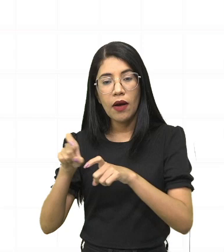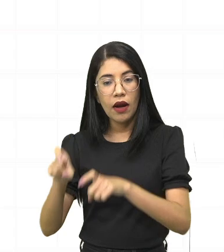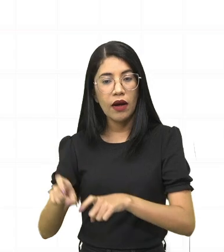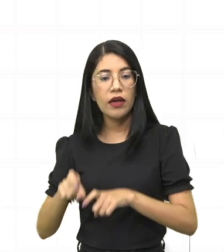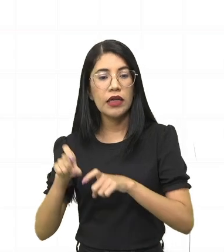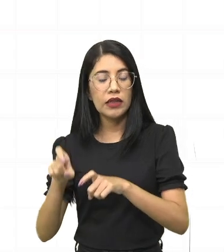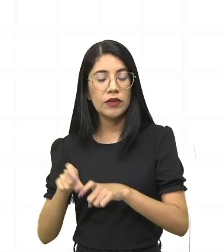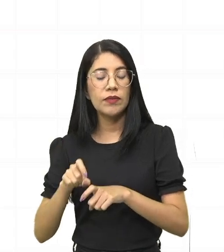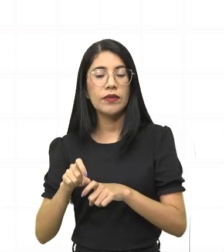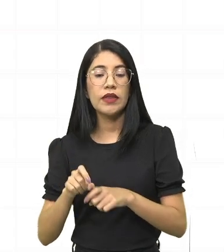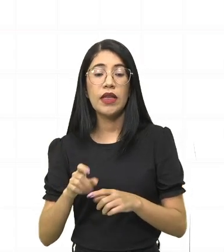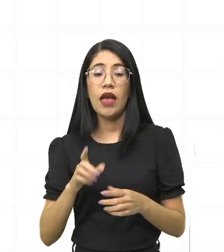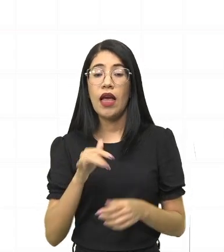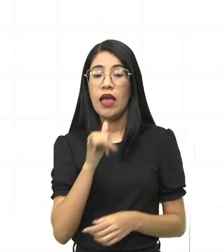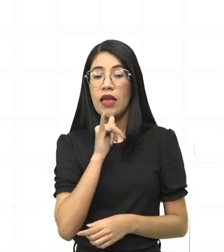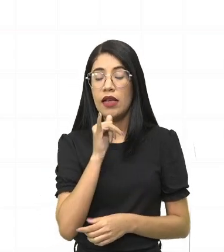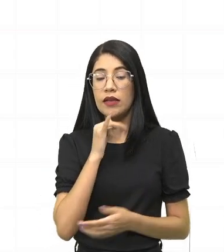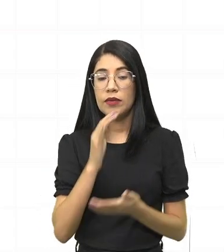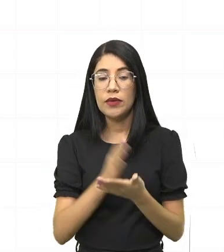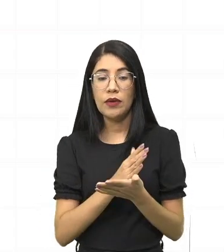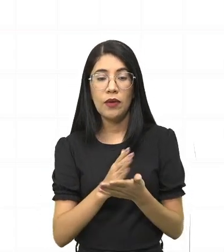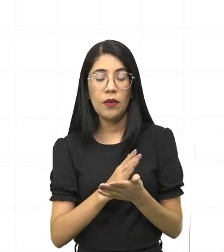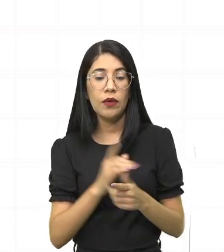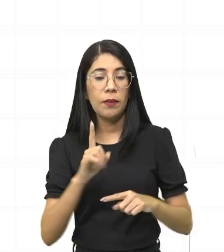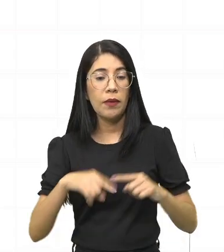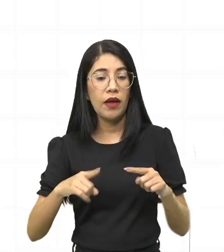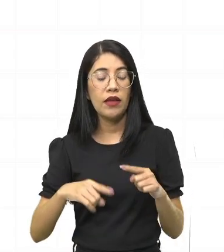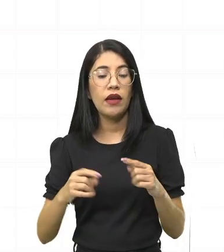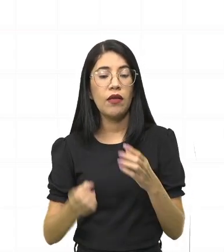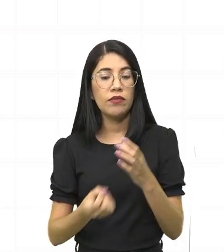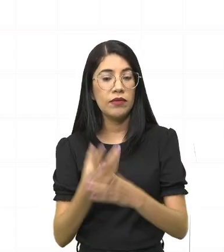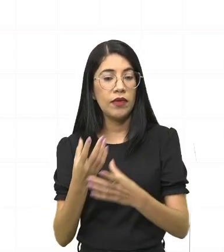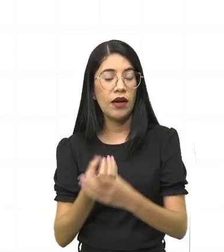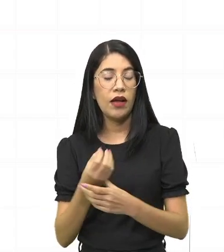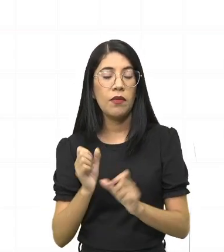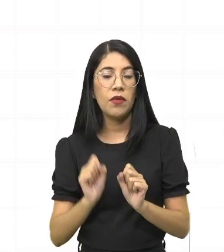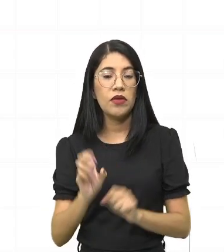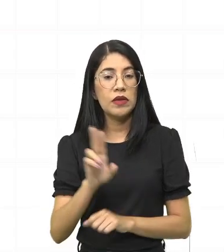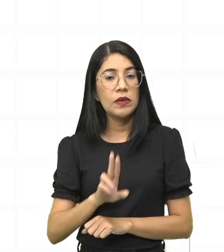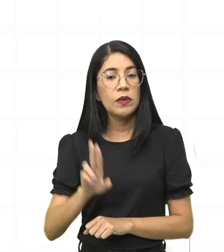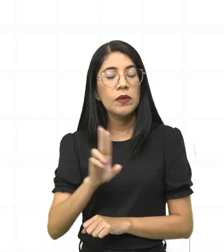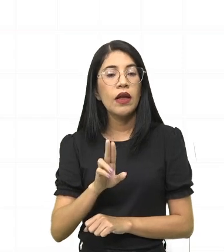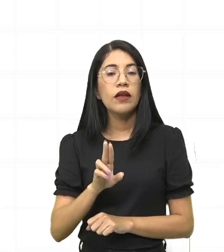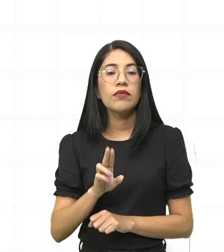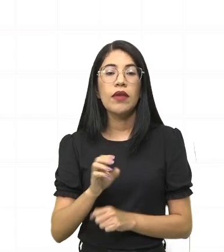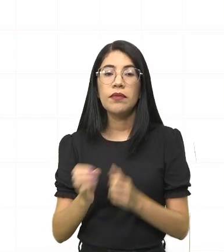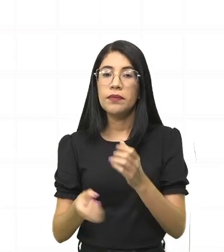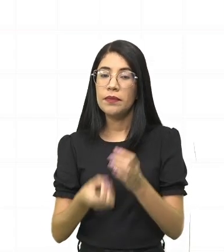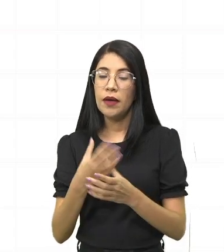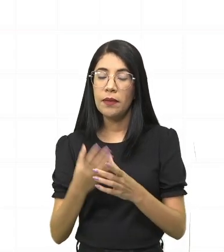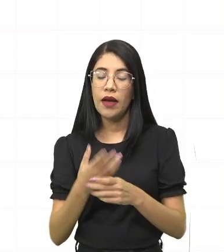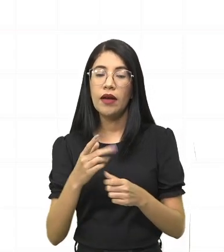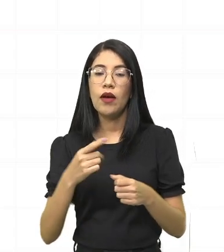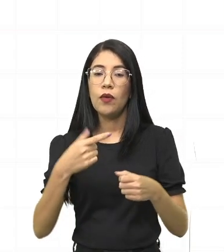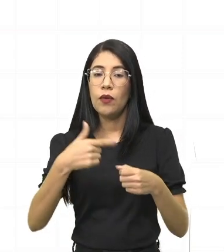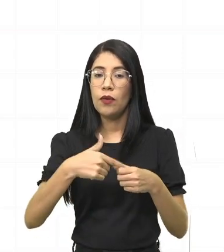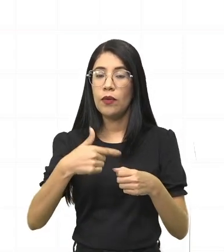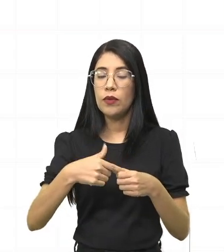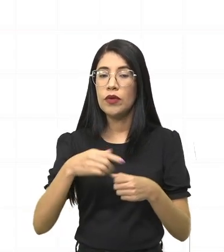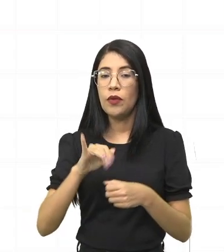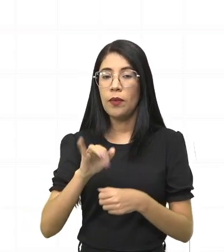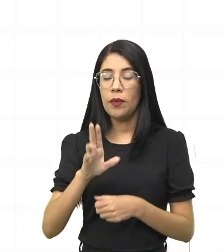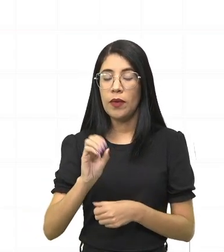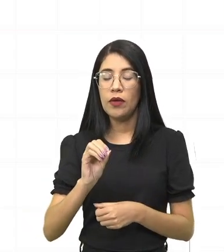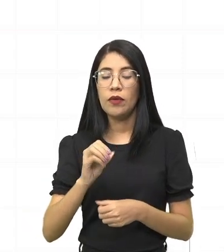alguns exemplos de matéria-prima, né, que pode ser utilizados aí para a produção dos biocombustíveis,